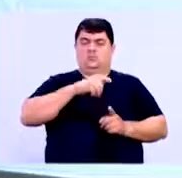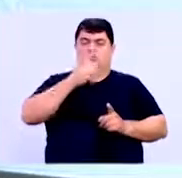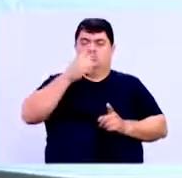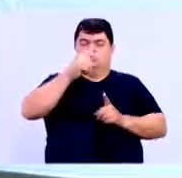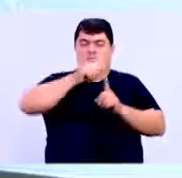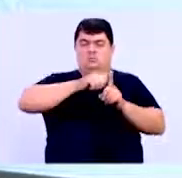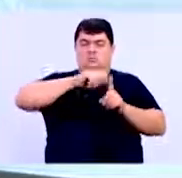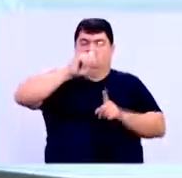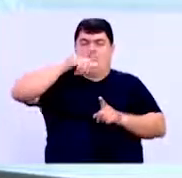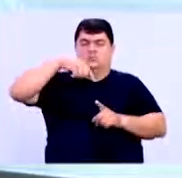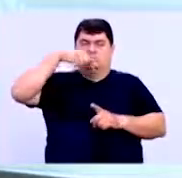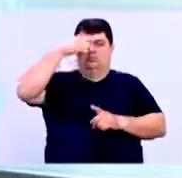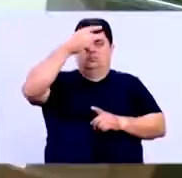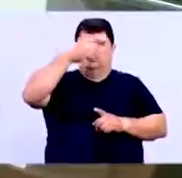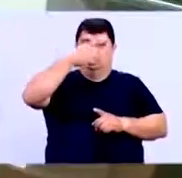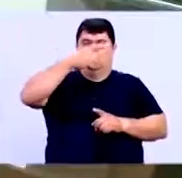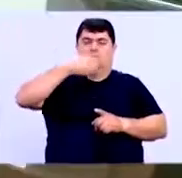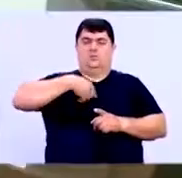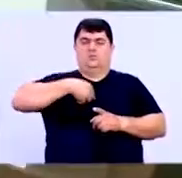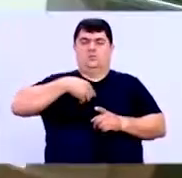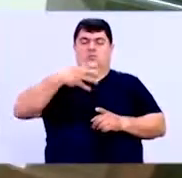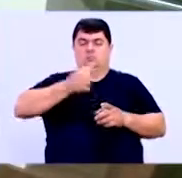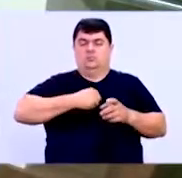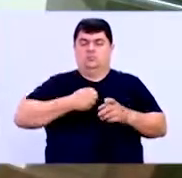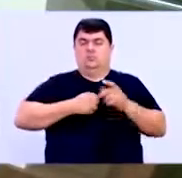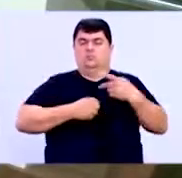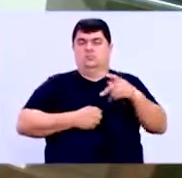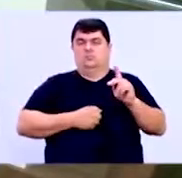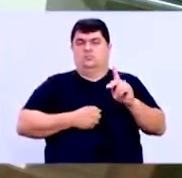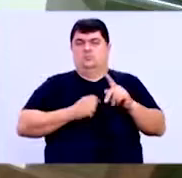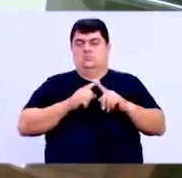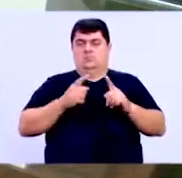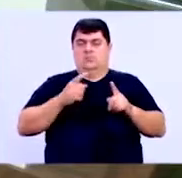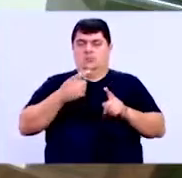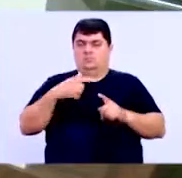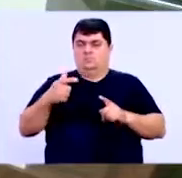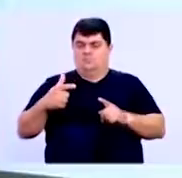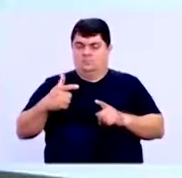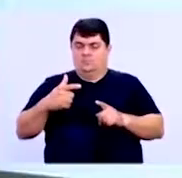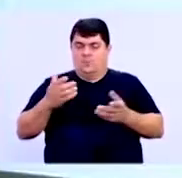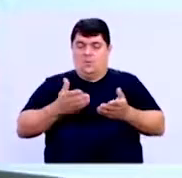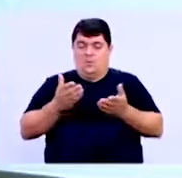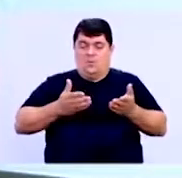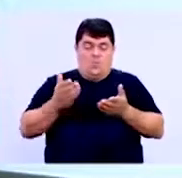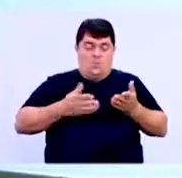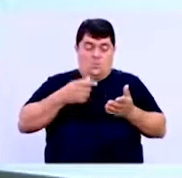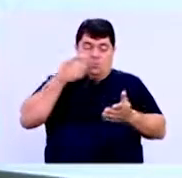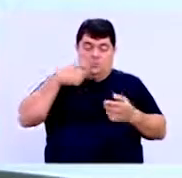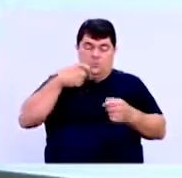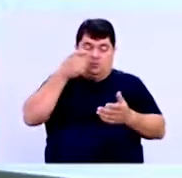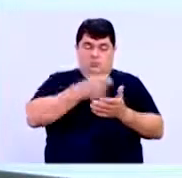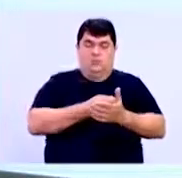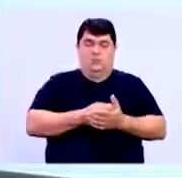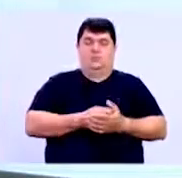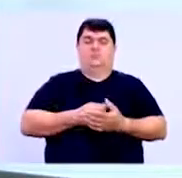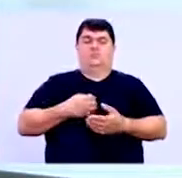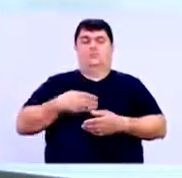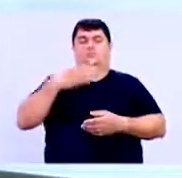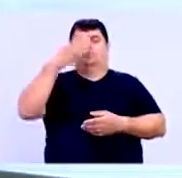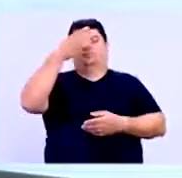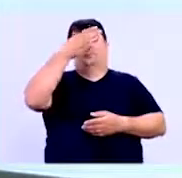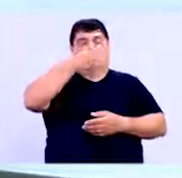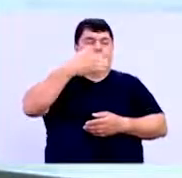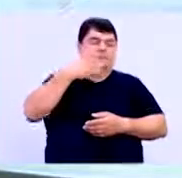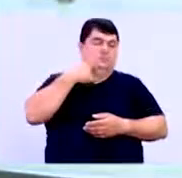dias eu vou receber, certo, professora? Isso. Só que eu não tenho dinheiro, a conta vence hoje. Aí eu vou junto ao